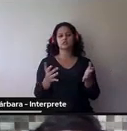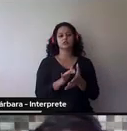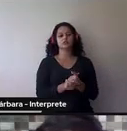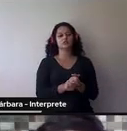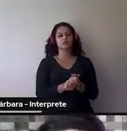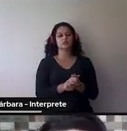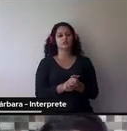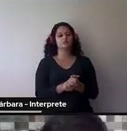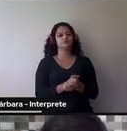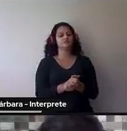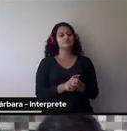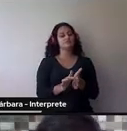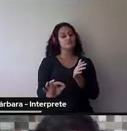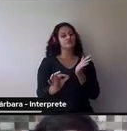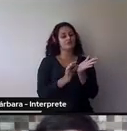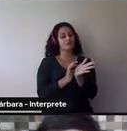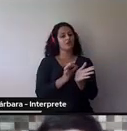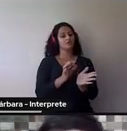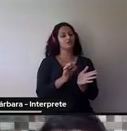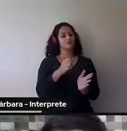Mori, 2011, cita,